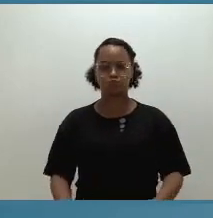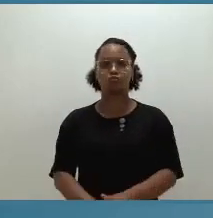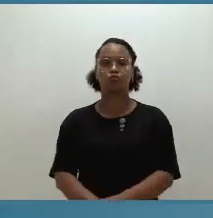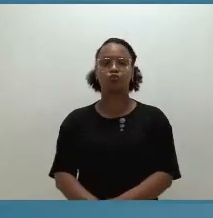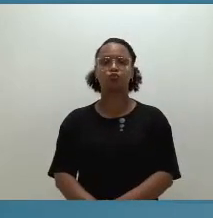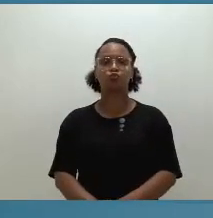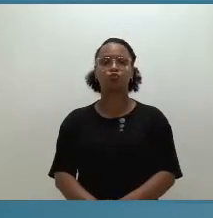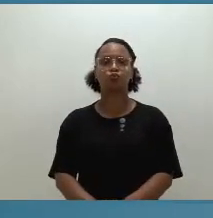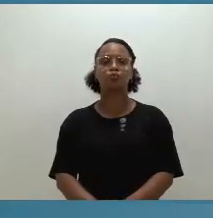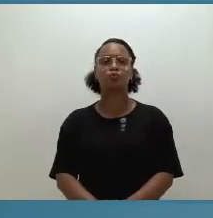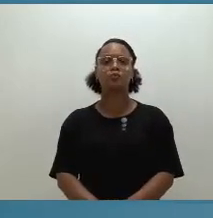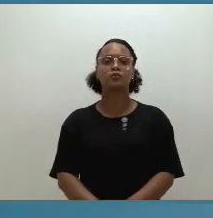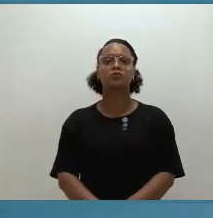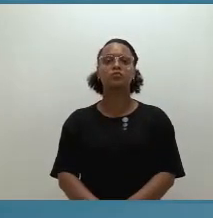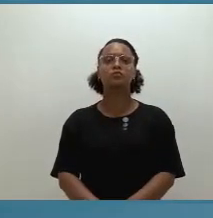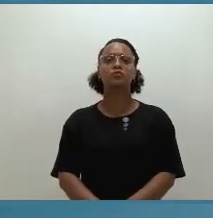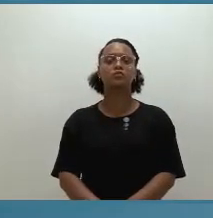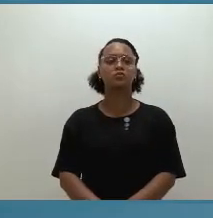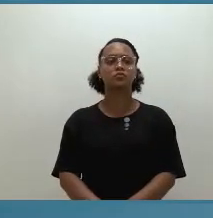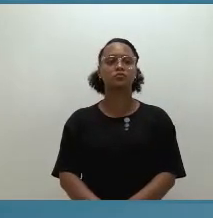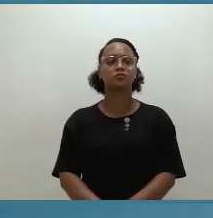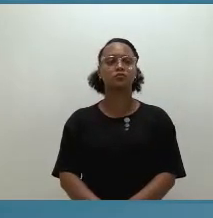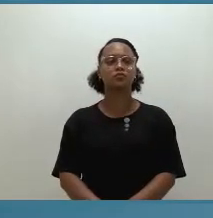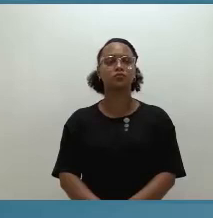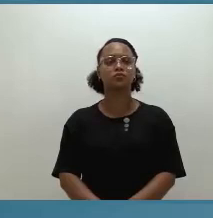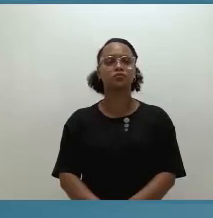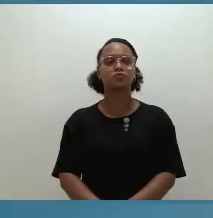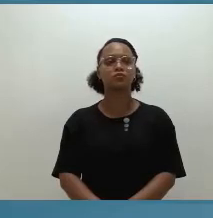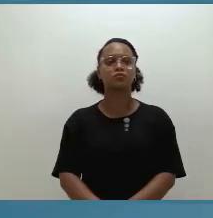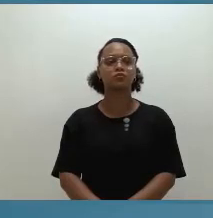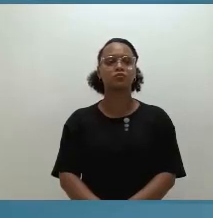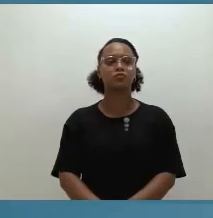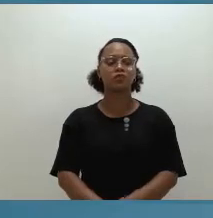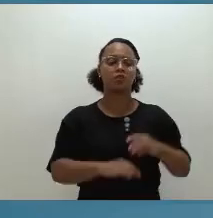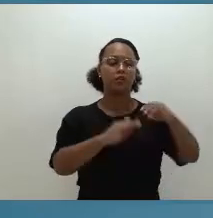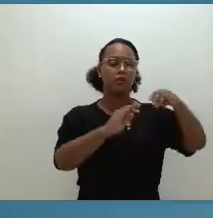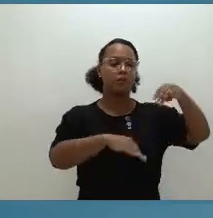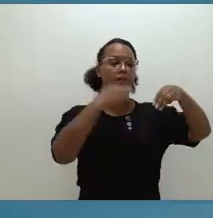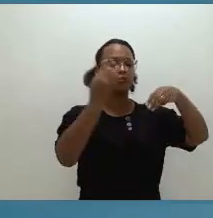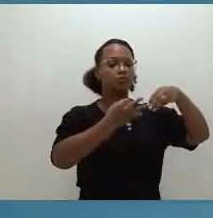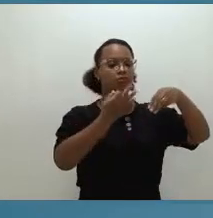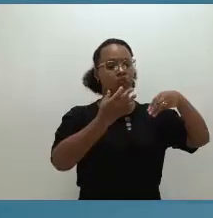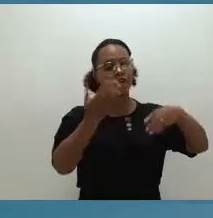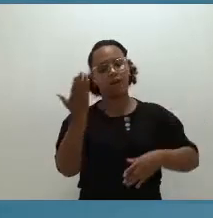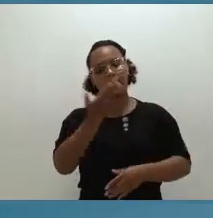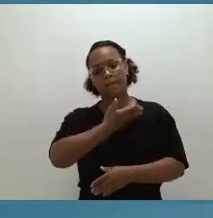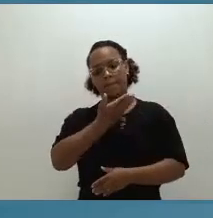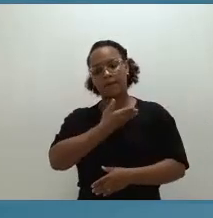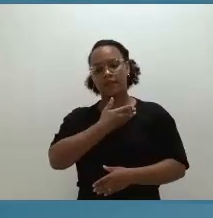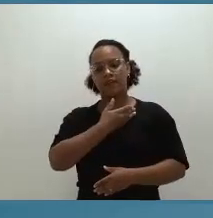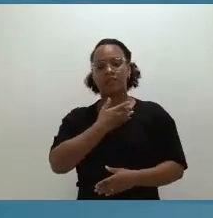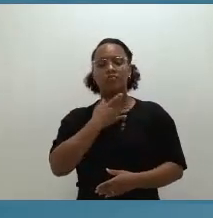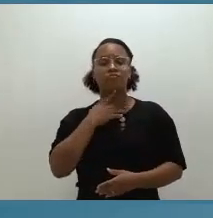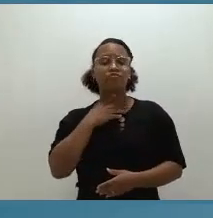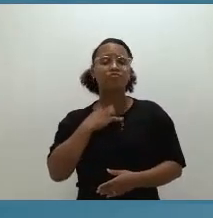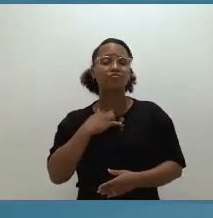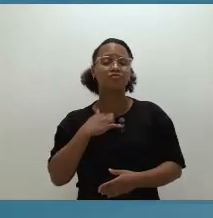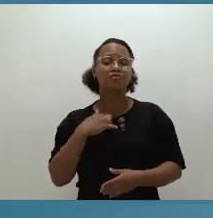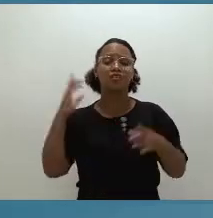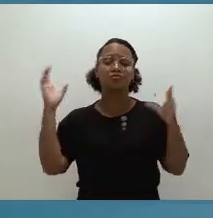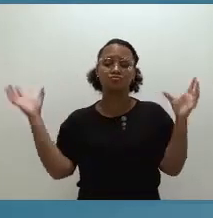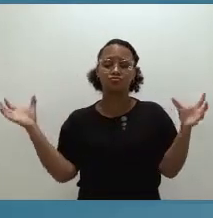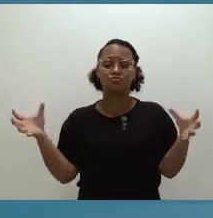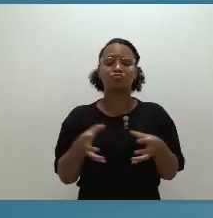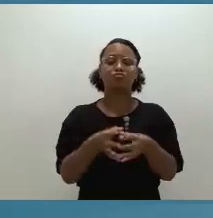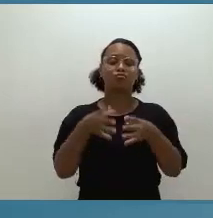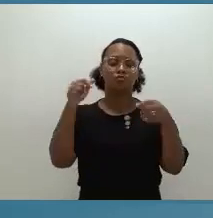incessantemente. Então, magistrados, meus amigos, eu gostaria de tê-los todos ao meu lado,